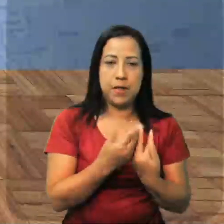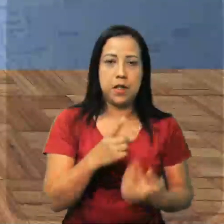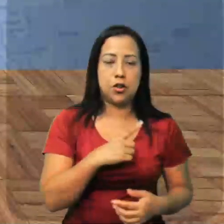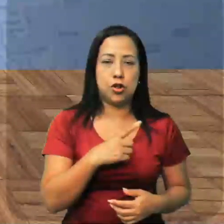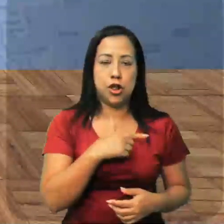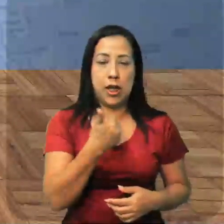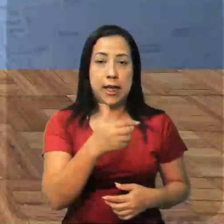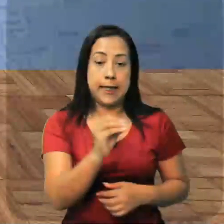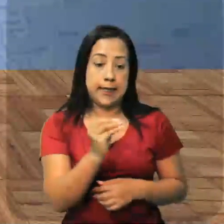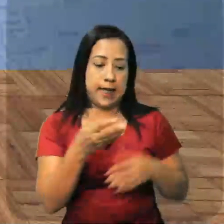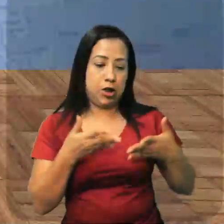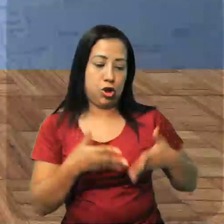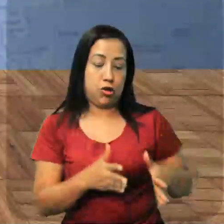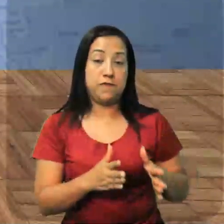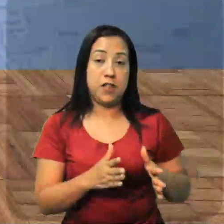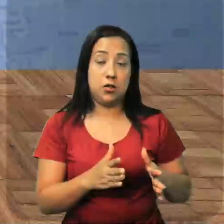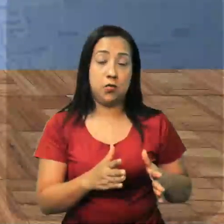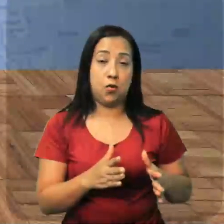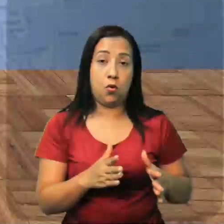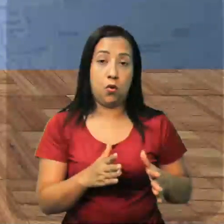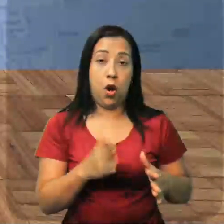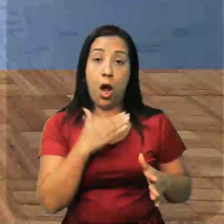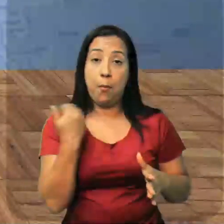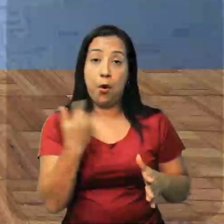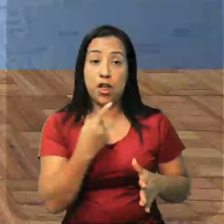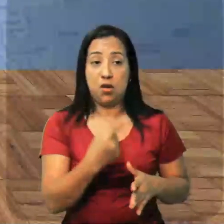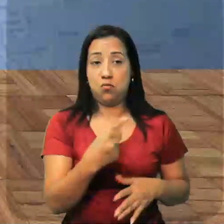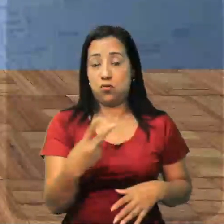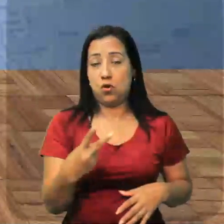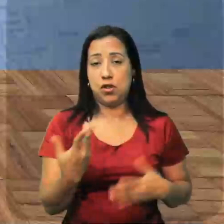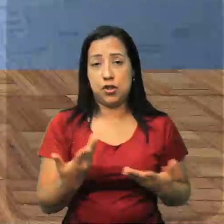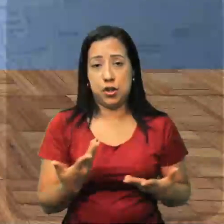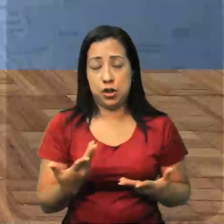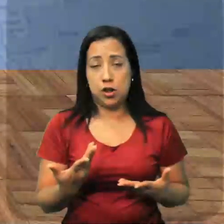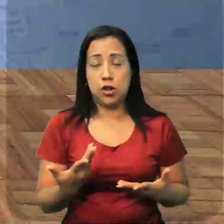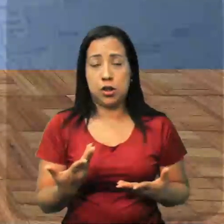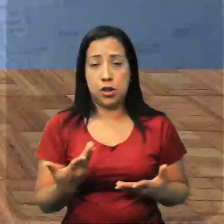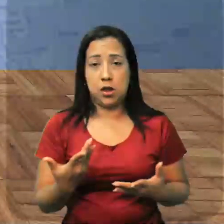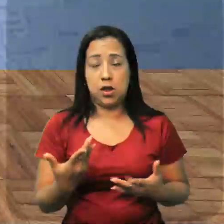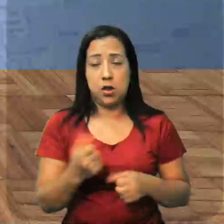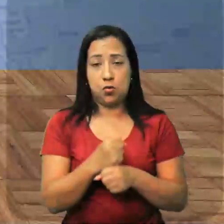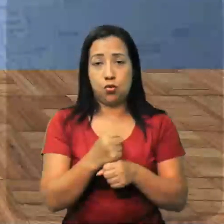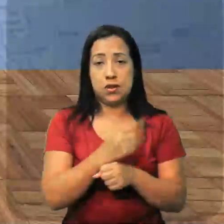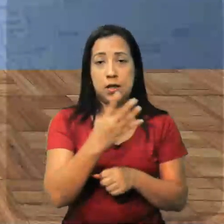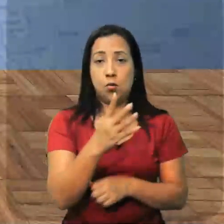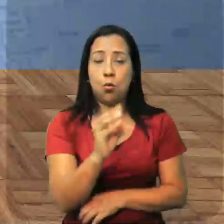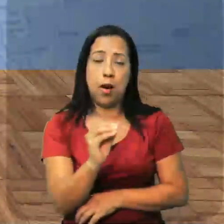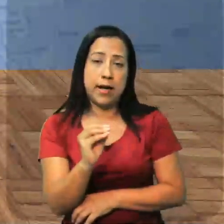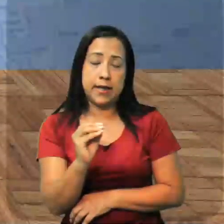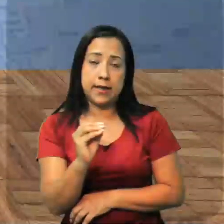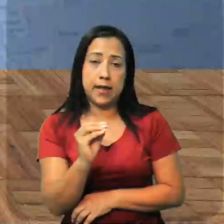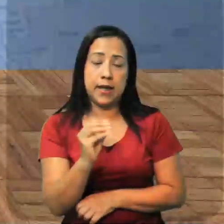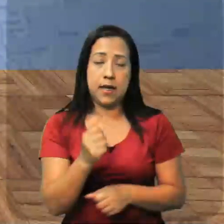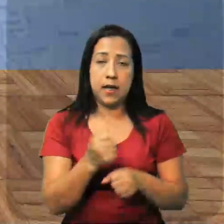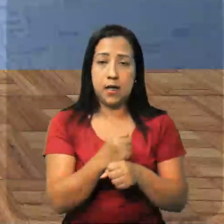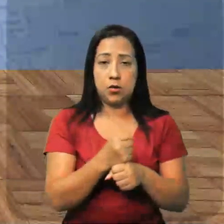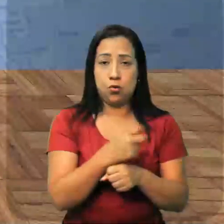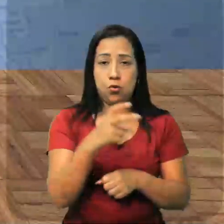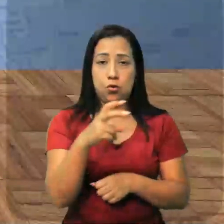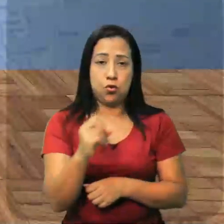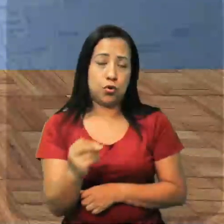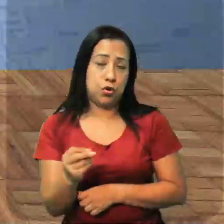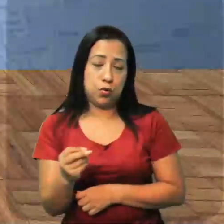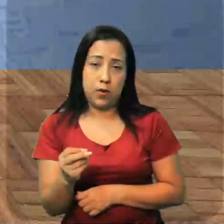1, 2. Se você analisa nos anos 40, 50, nós vamos ver isso, deixa bem claro, a mortalidade era muito